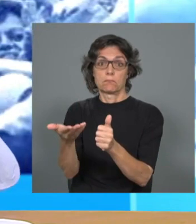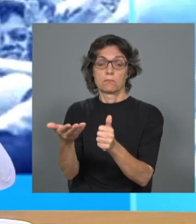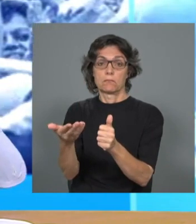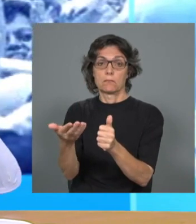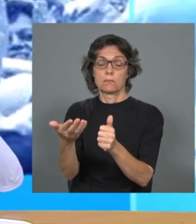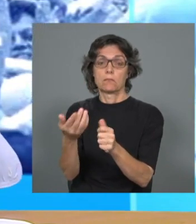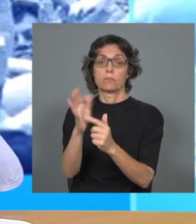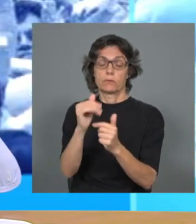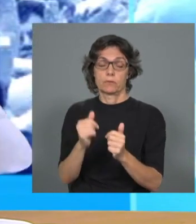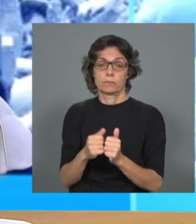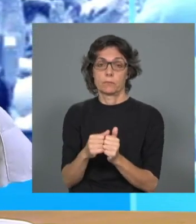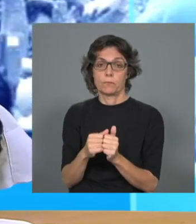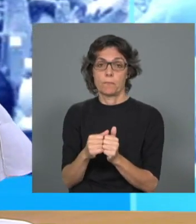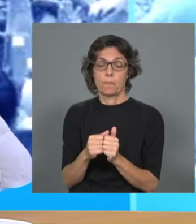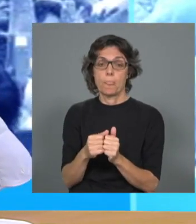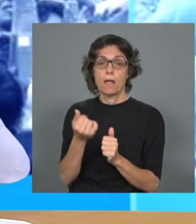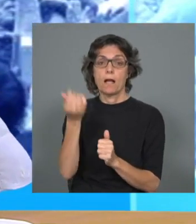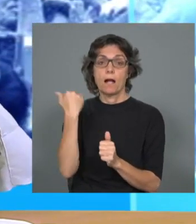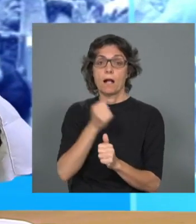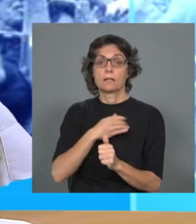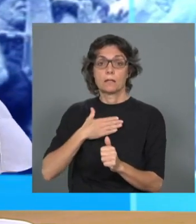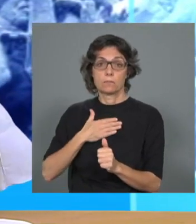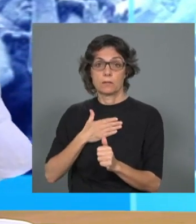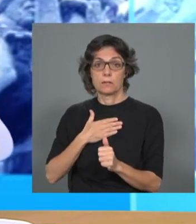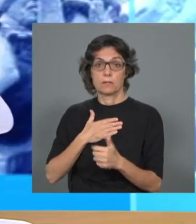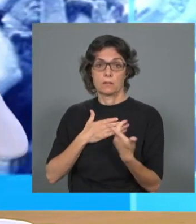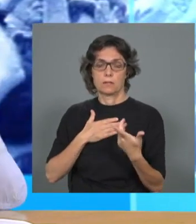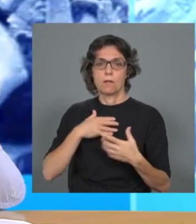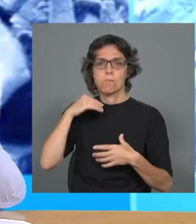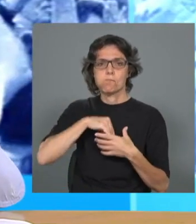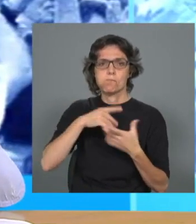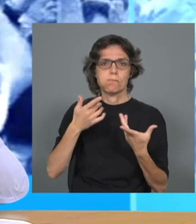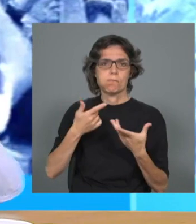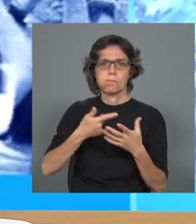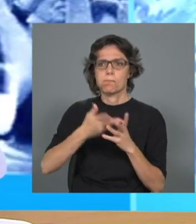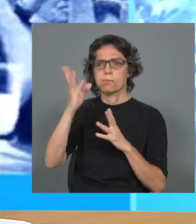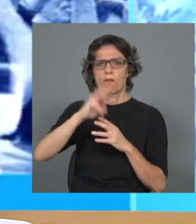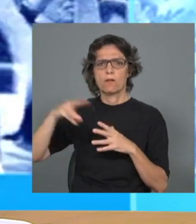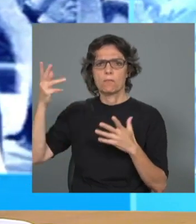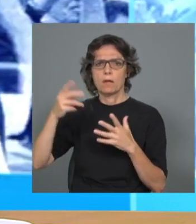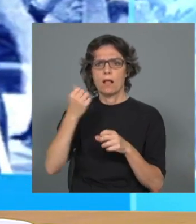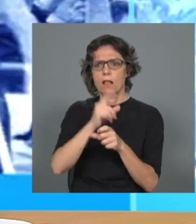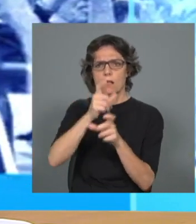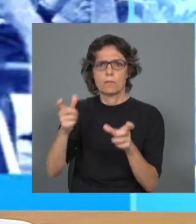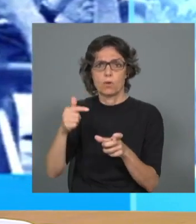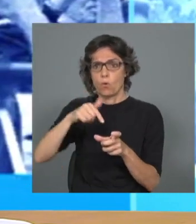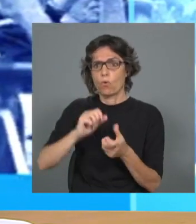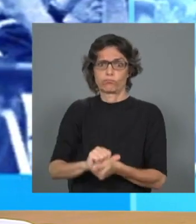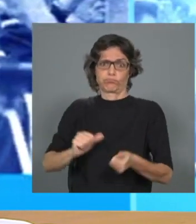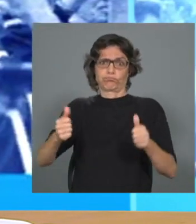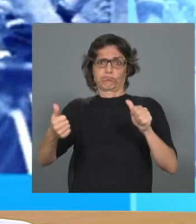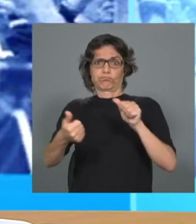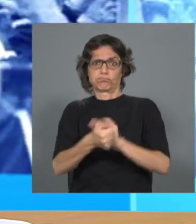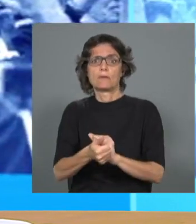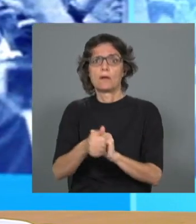eram, por exemplo, empresas que tinham centenas, se não milhares de trabalhadores, hoje estão completamente transformadas com um